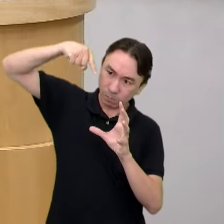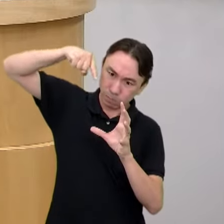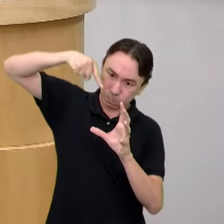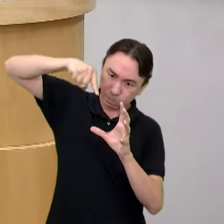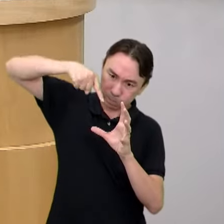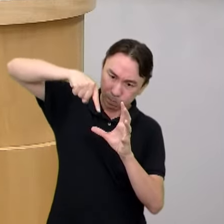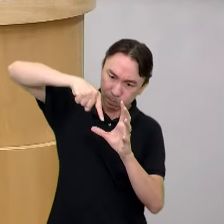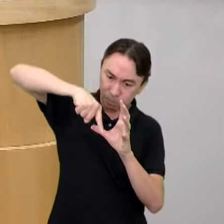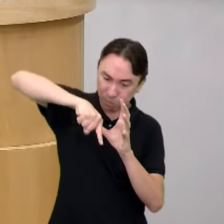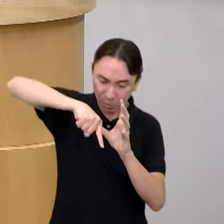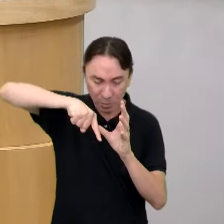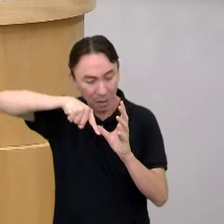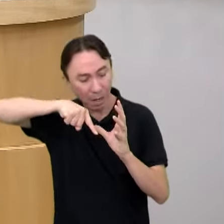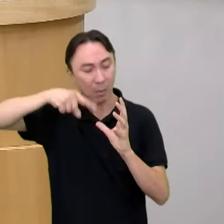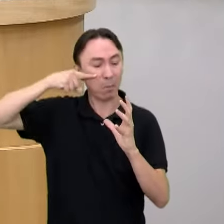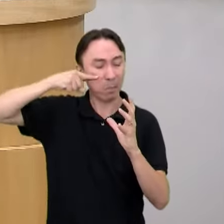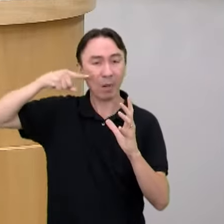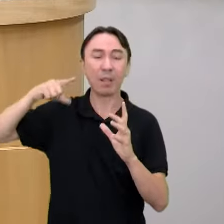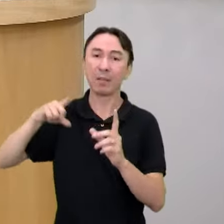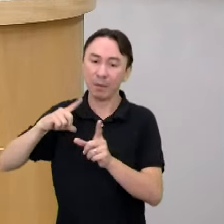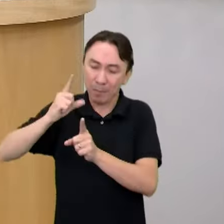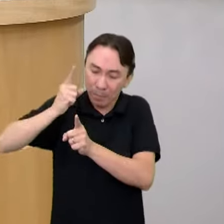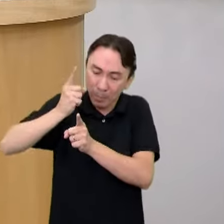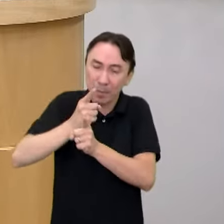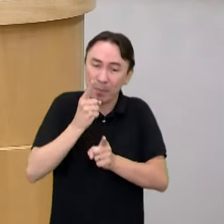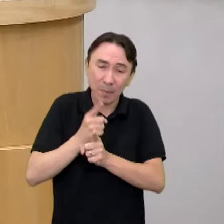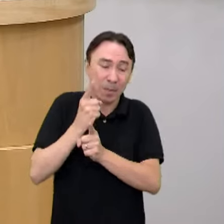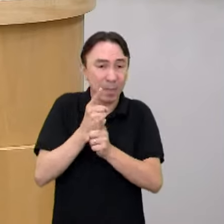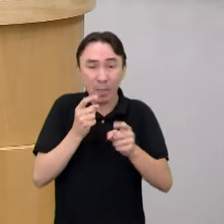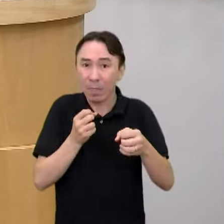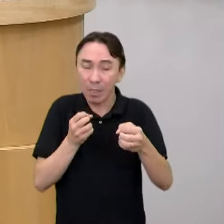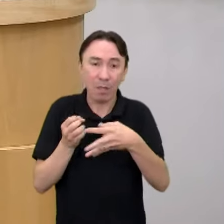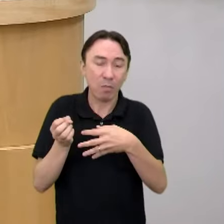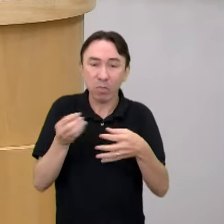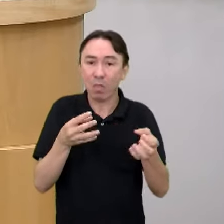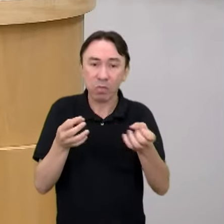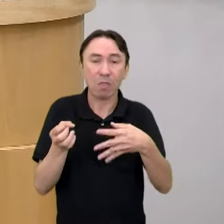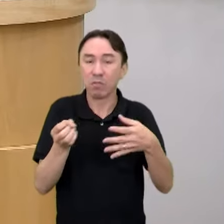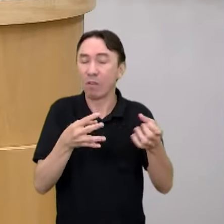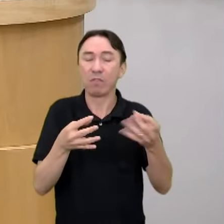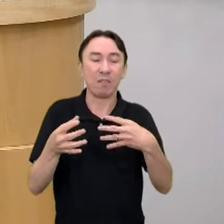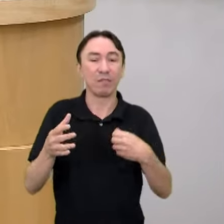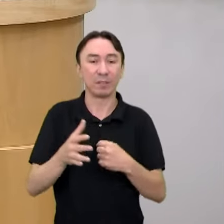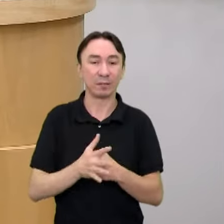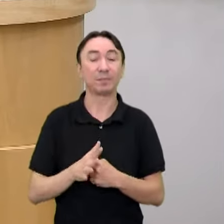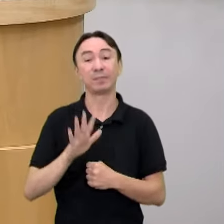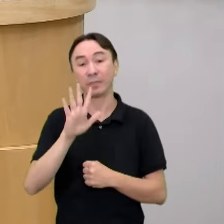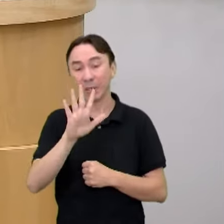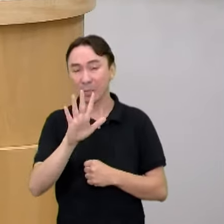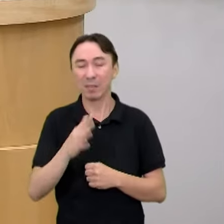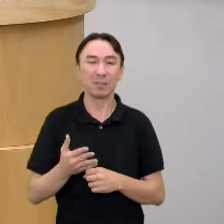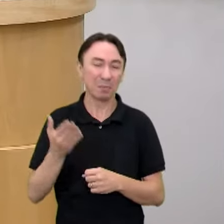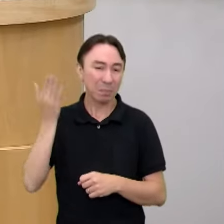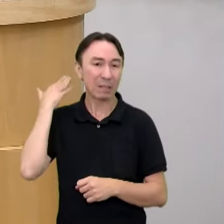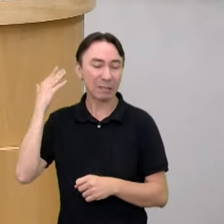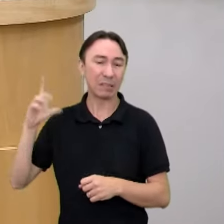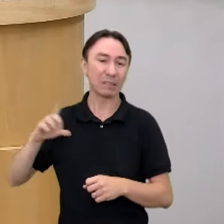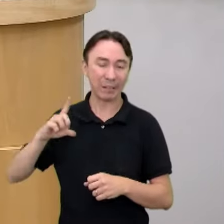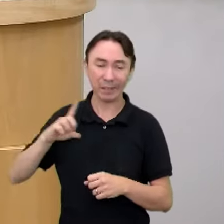se descobrindo novas situações aí do nosso planeta, mas não desfaz aí, na realidade, os estudos